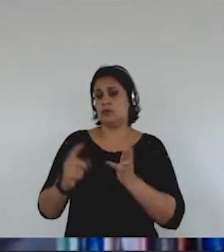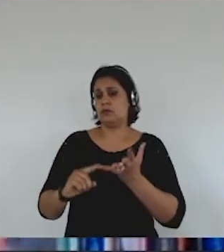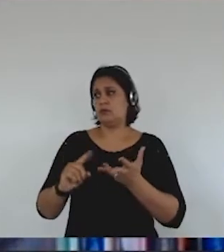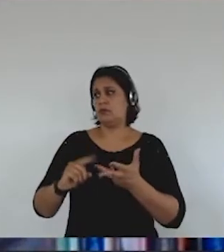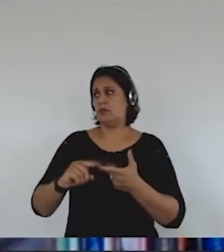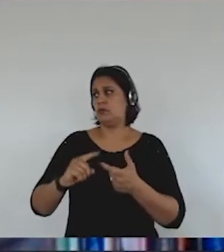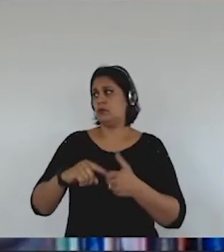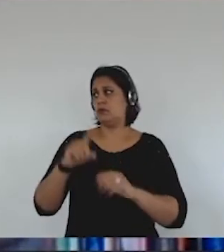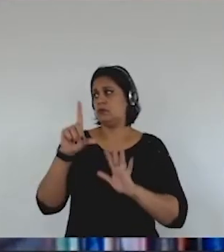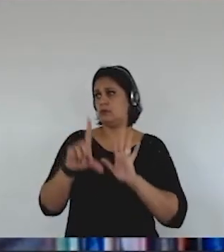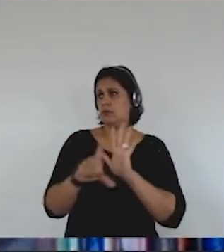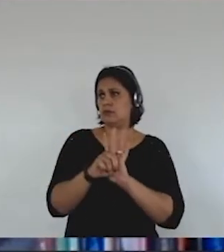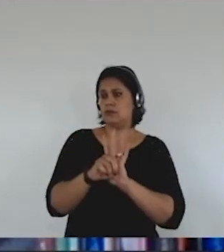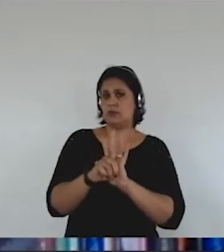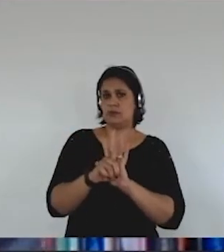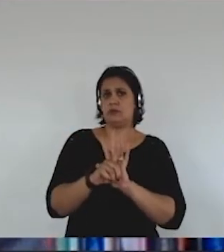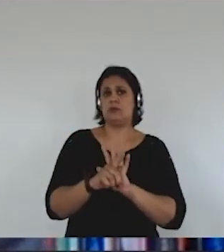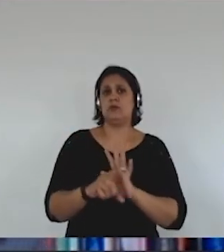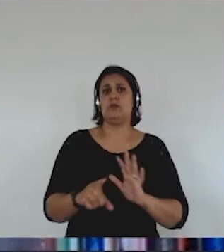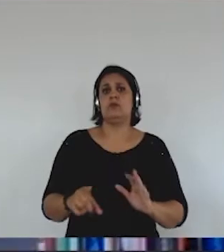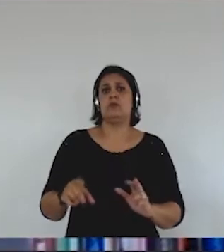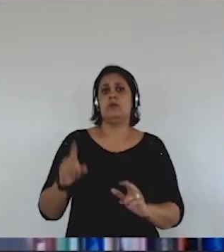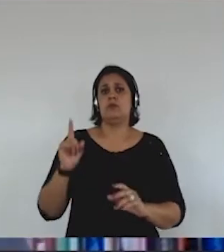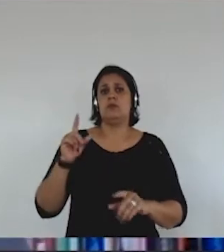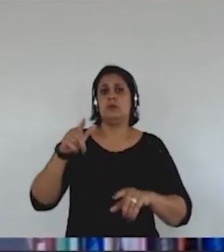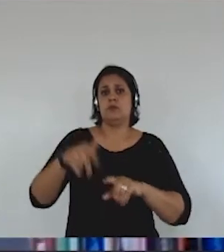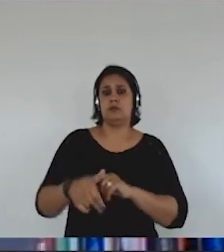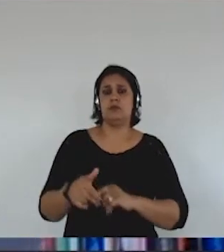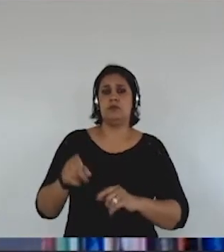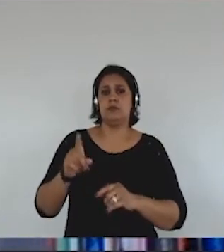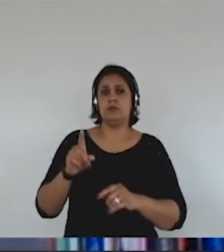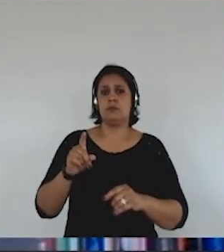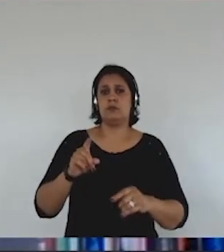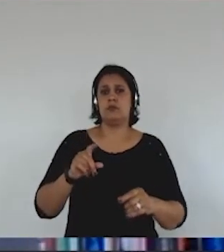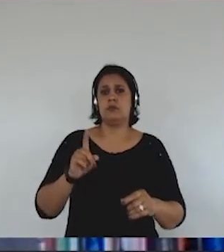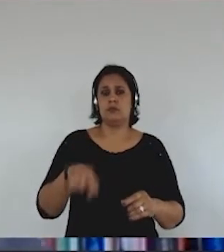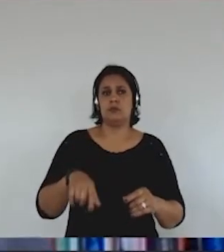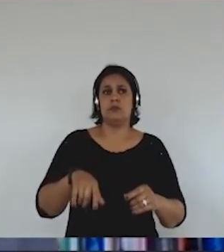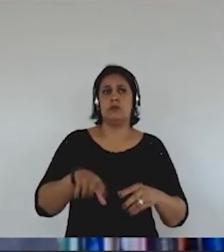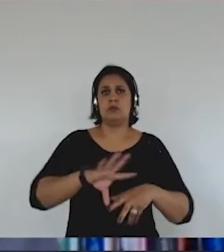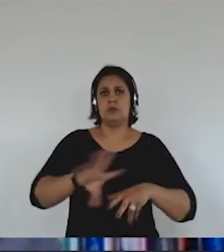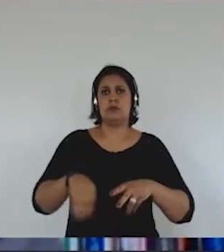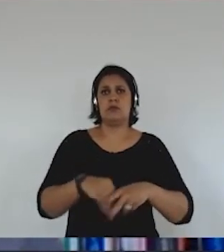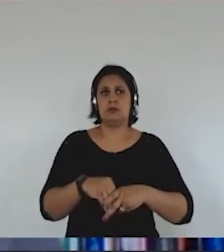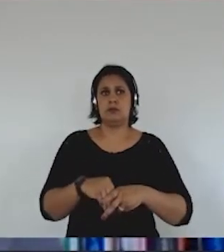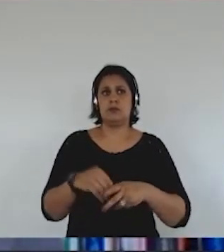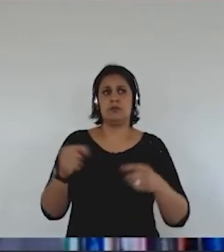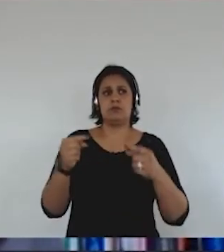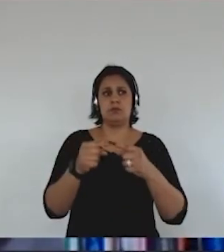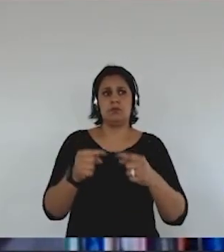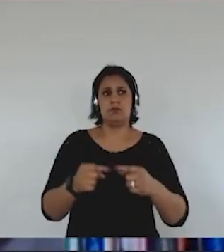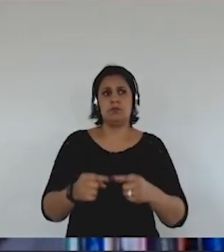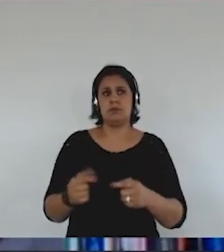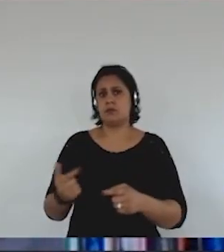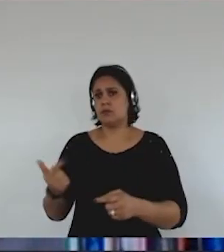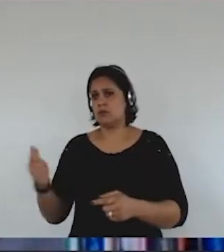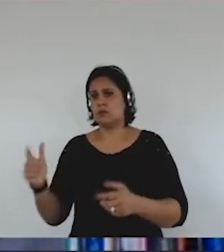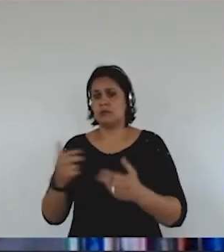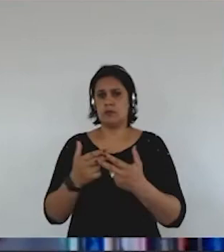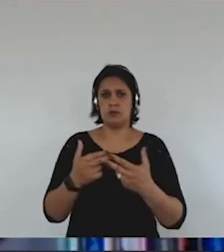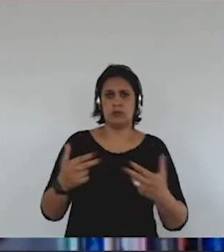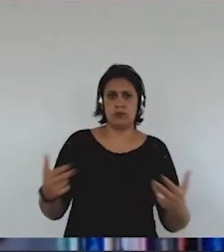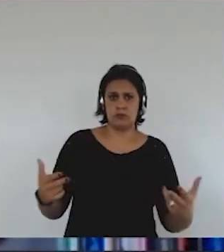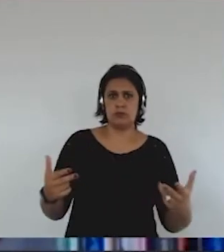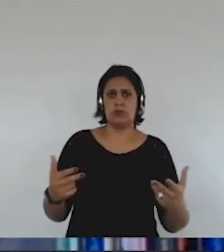de normativas de combate à corrupção que se associam a outras normas de improbidade,